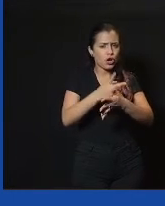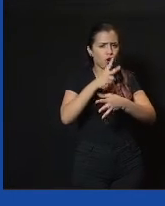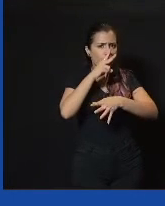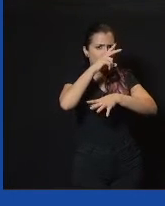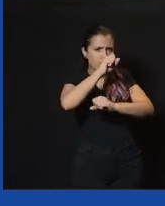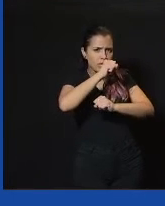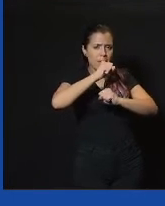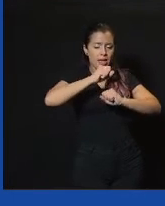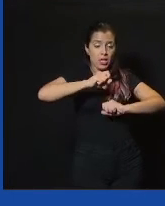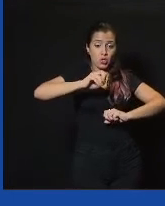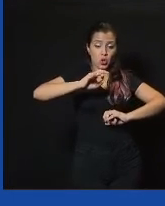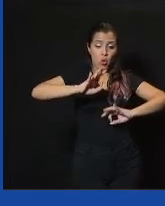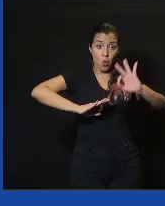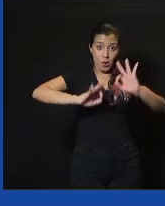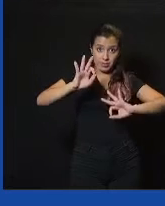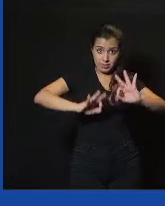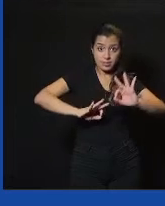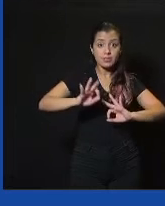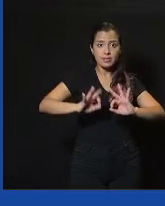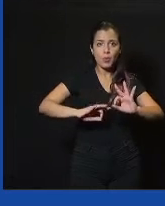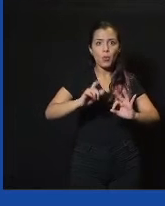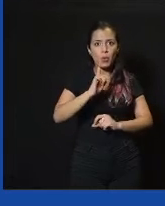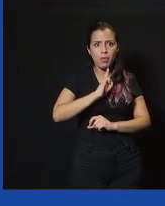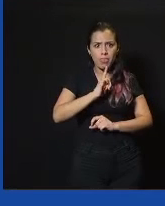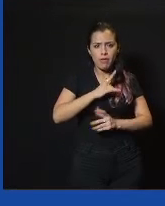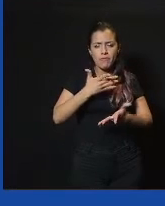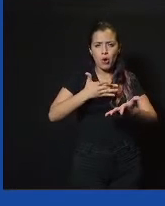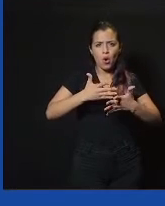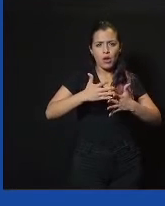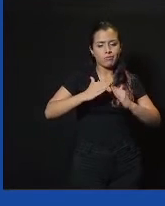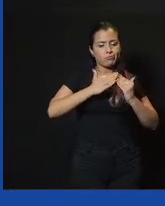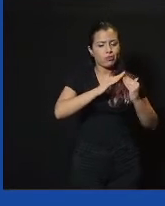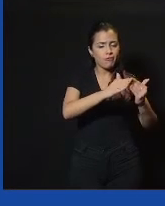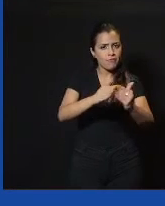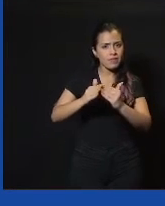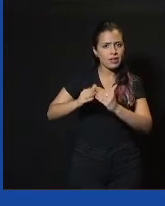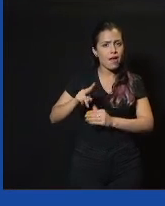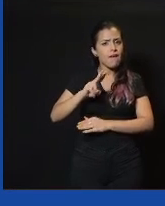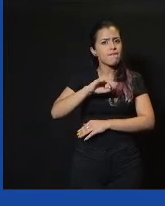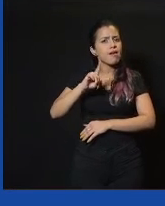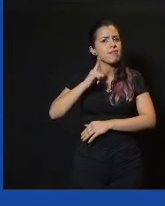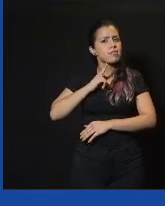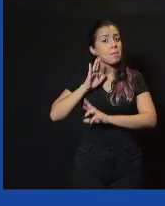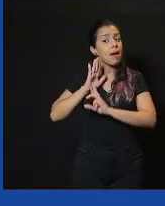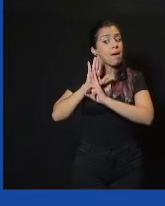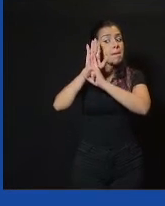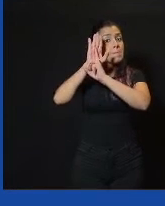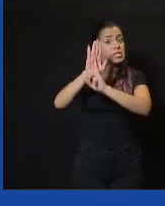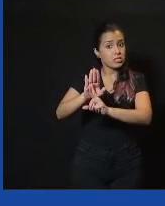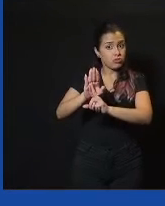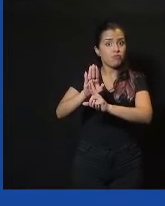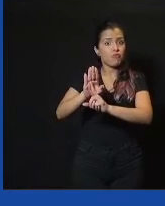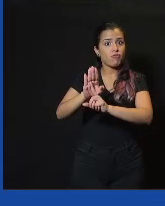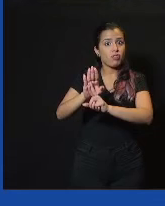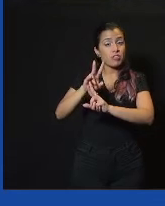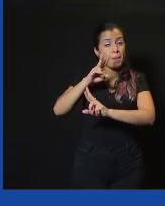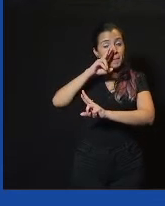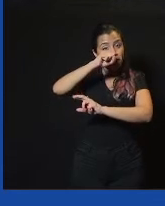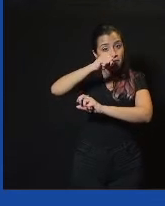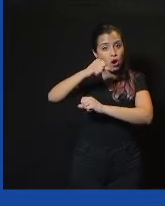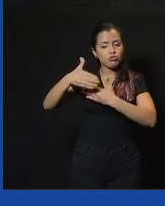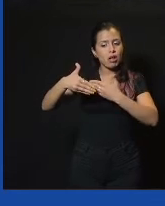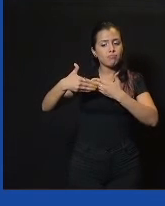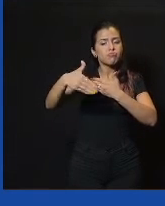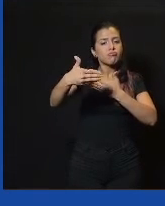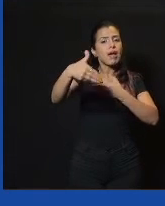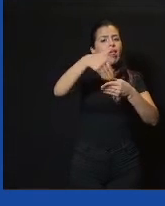organização dos coletivos das favelas vão garantir maior representatividade política nas próximas eleições? Você acha que de alguma